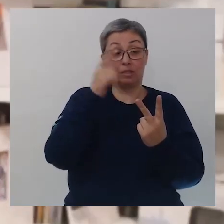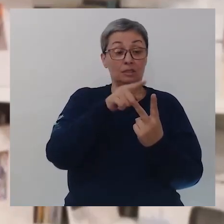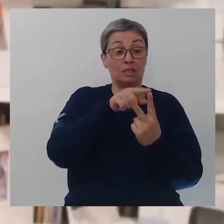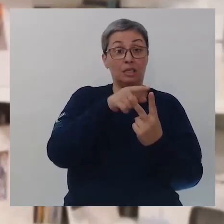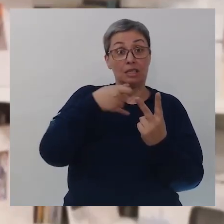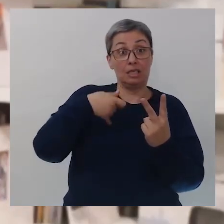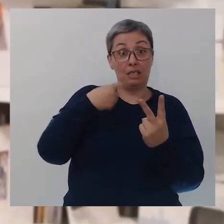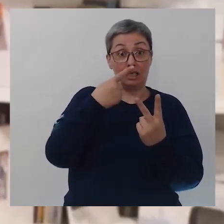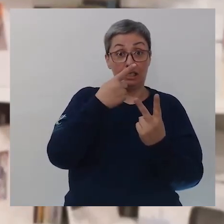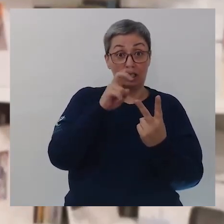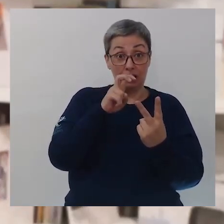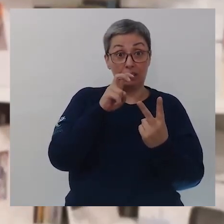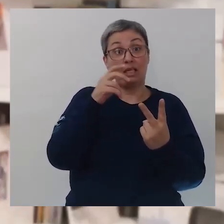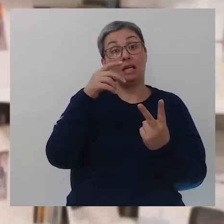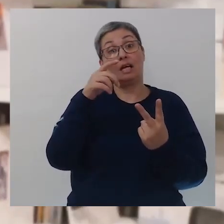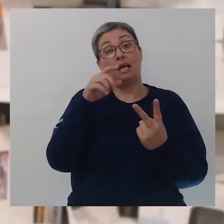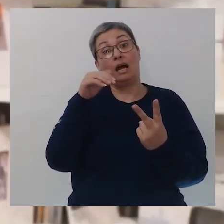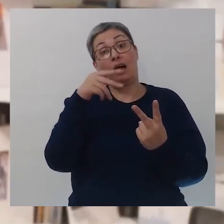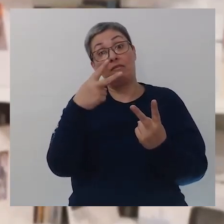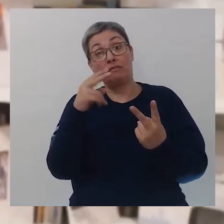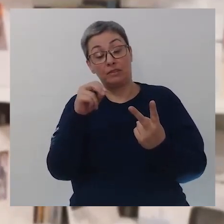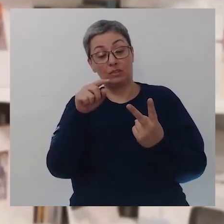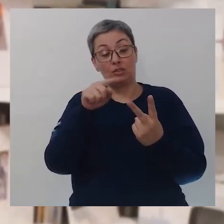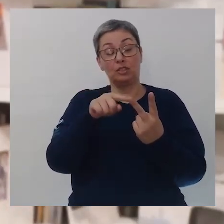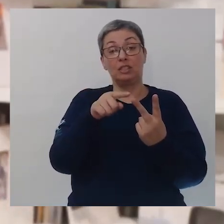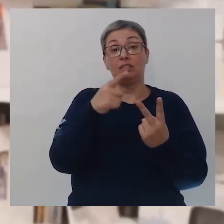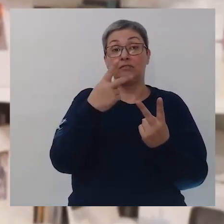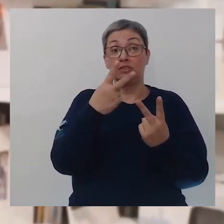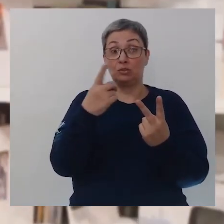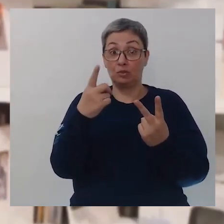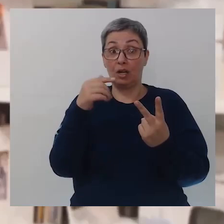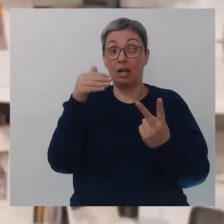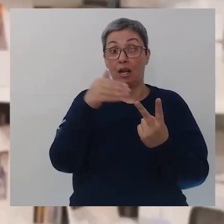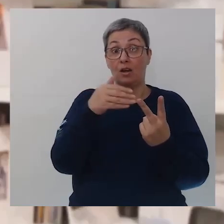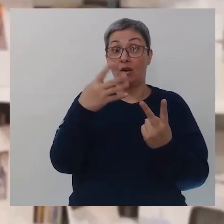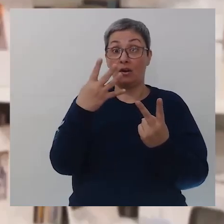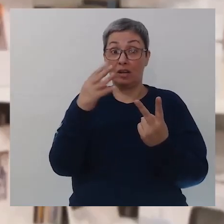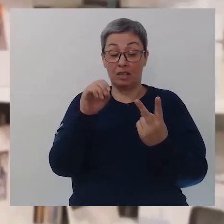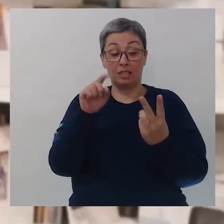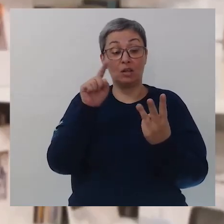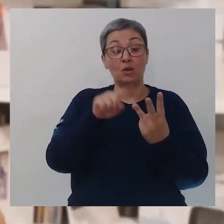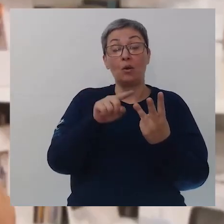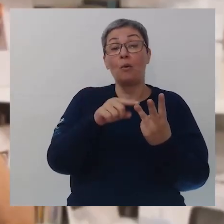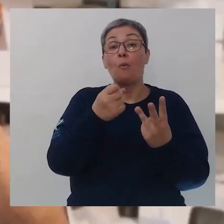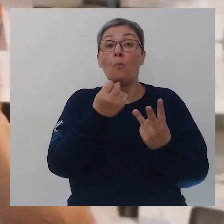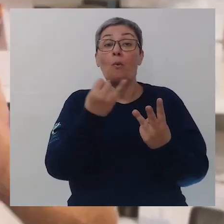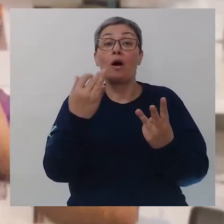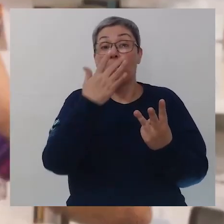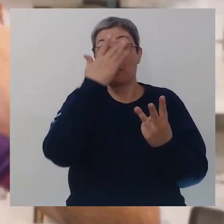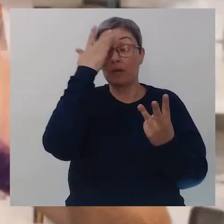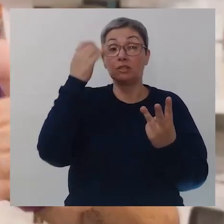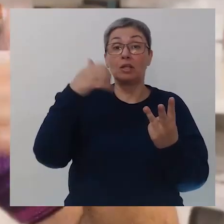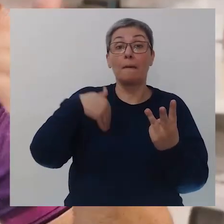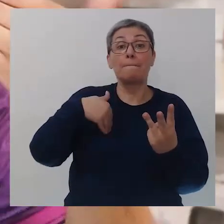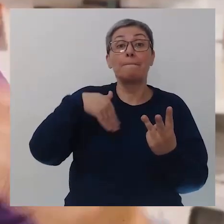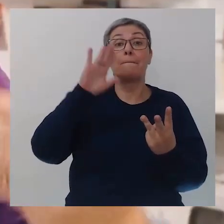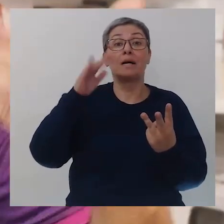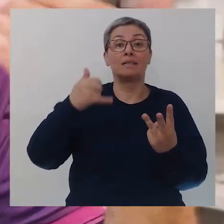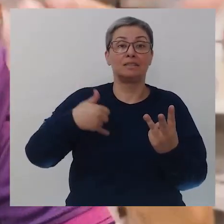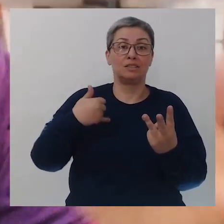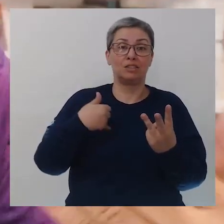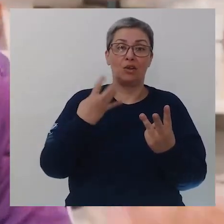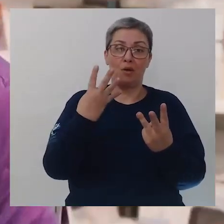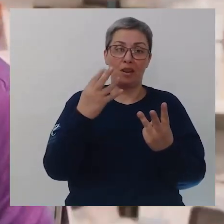de 15 a 20, de 21 a 40 e quantas pessoas têm mais